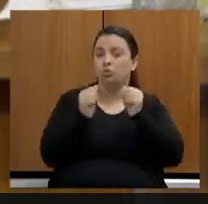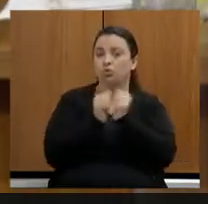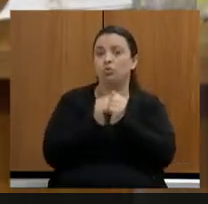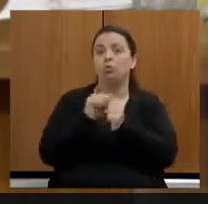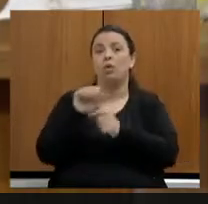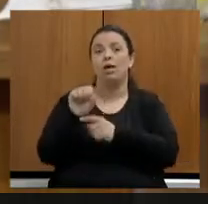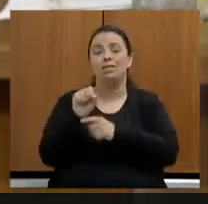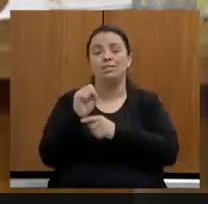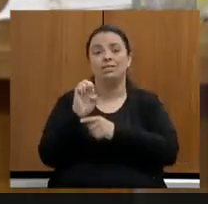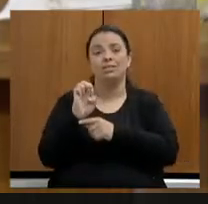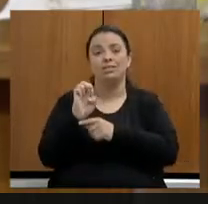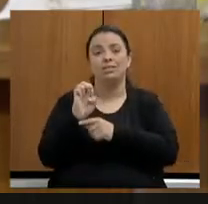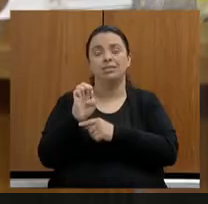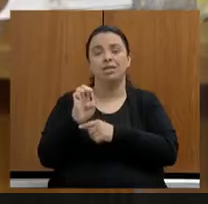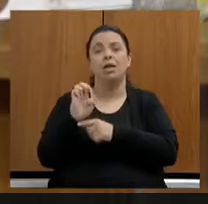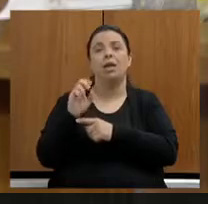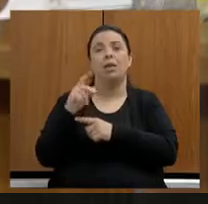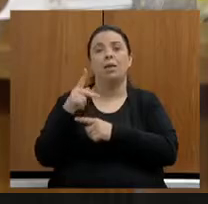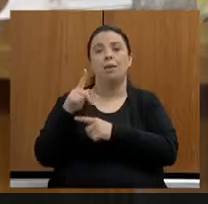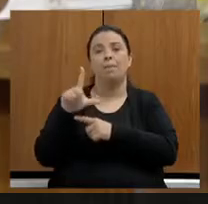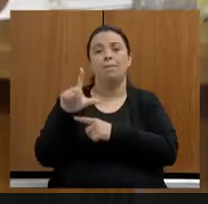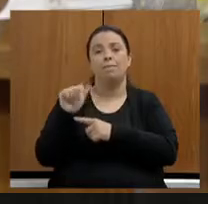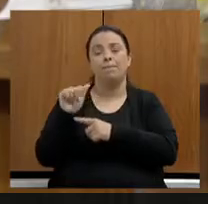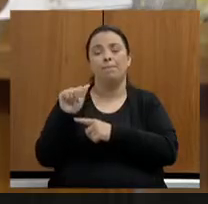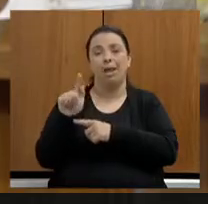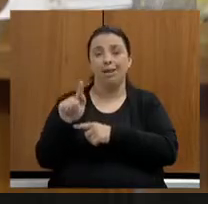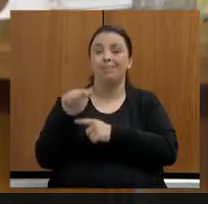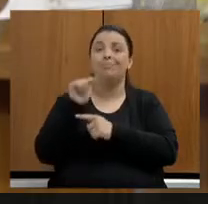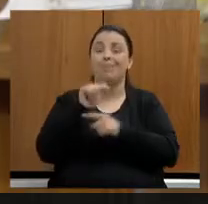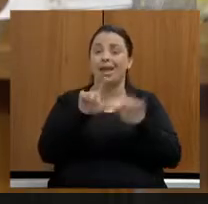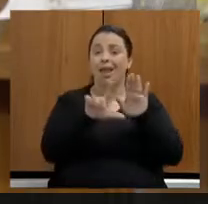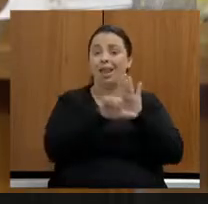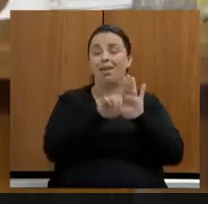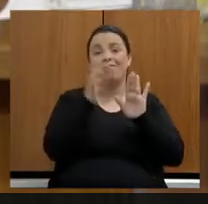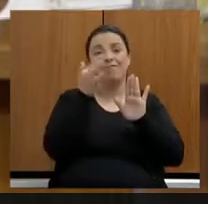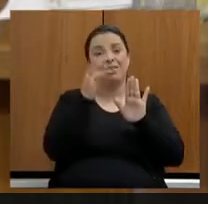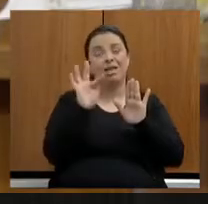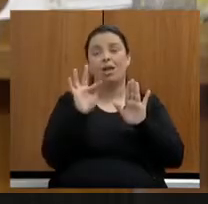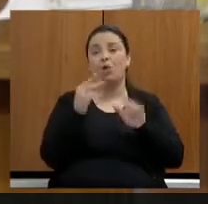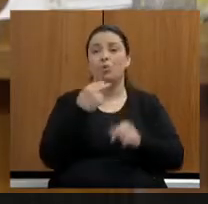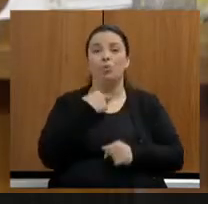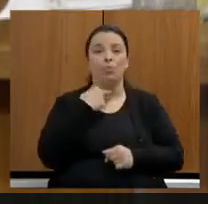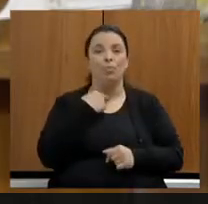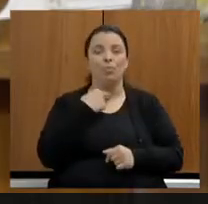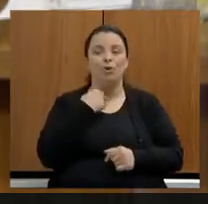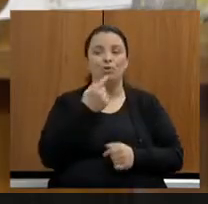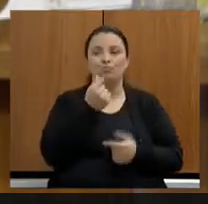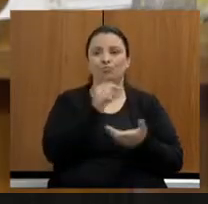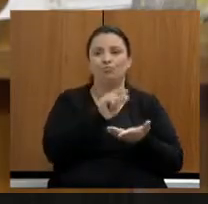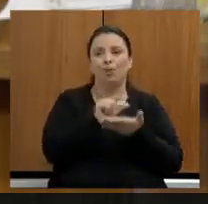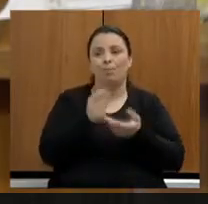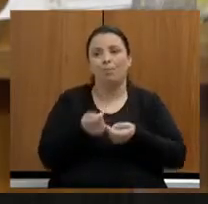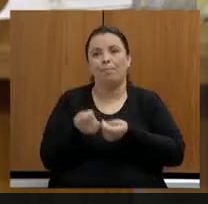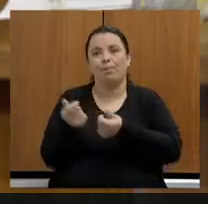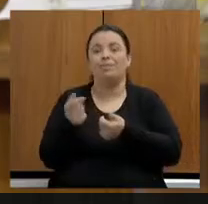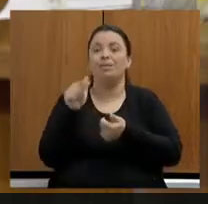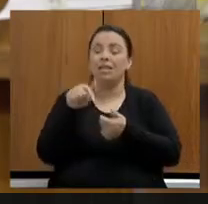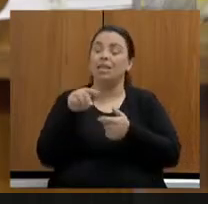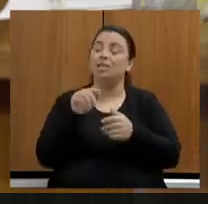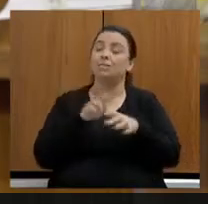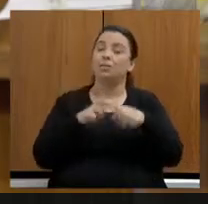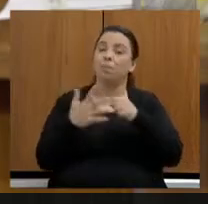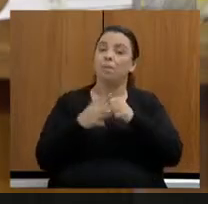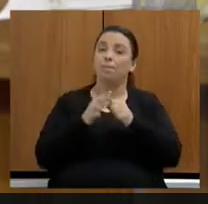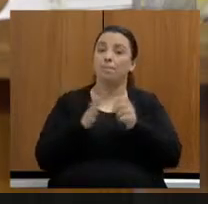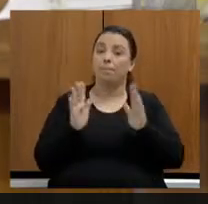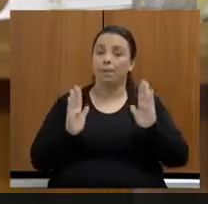lei federal que nos impedia realmente de realizar verbas indenizatórias É nesse contexto mas é